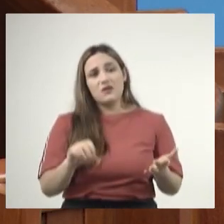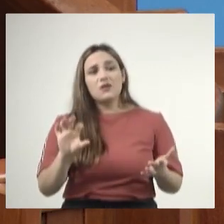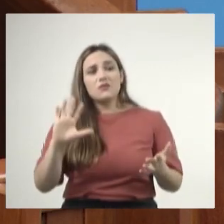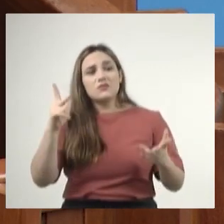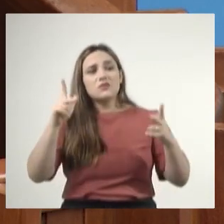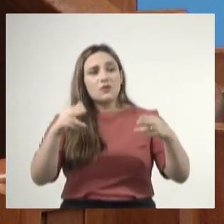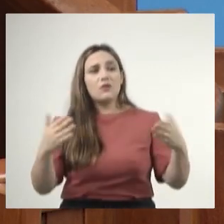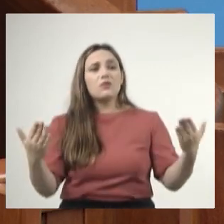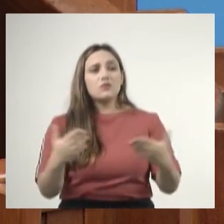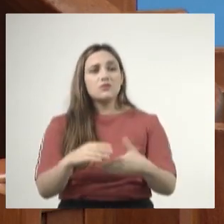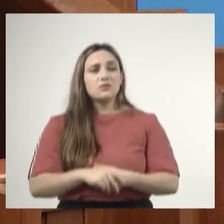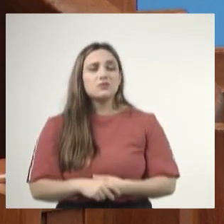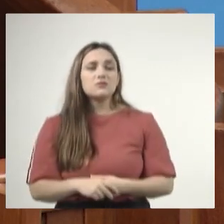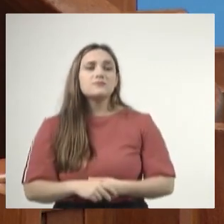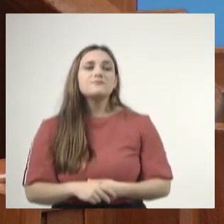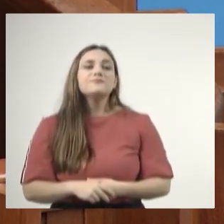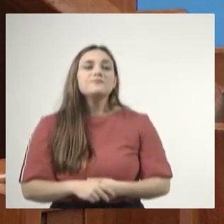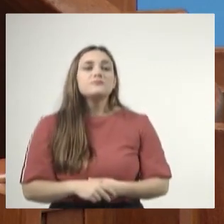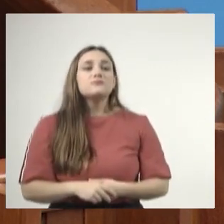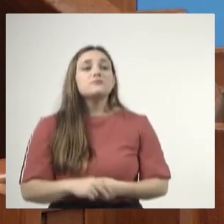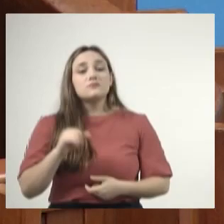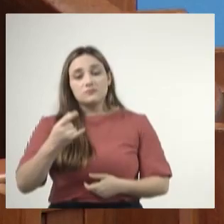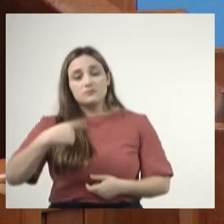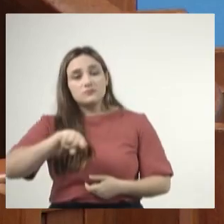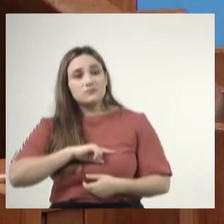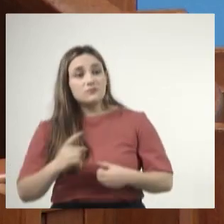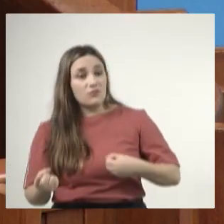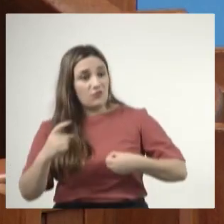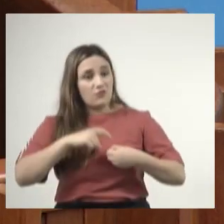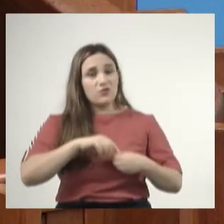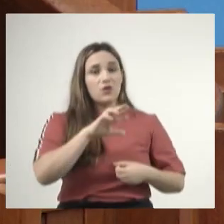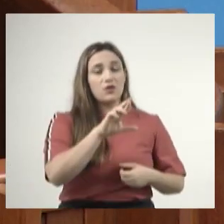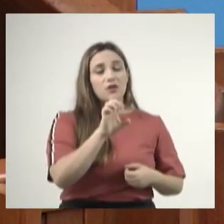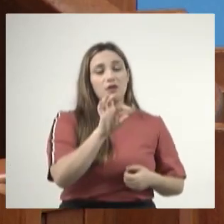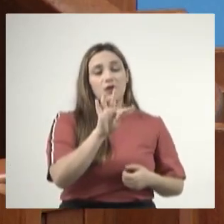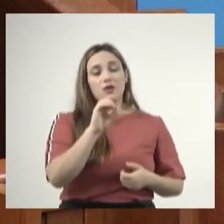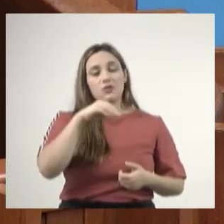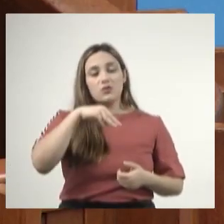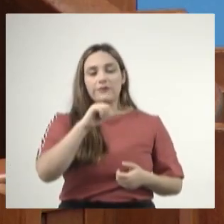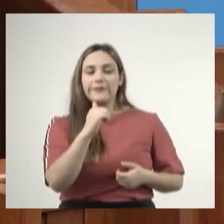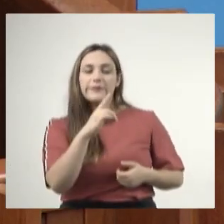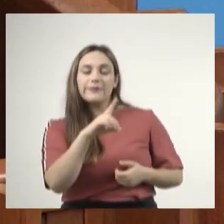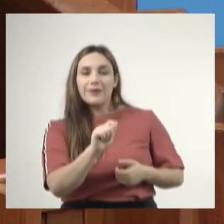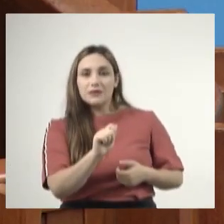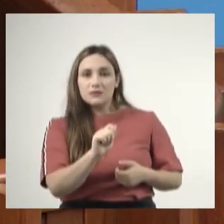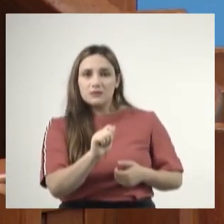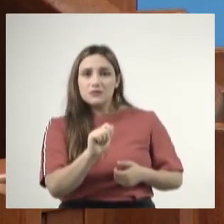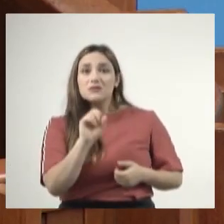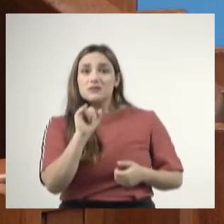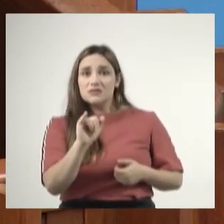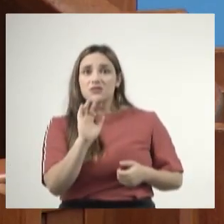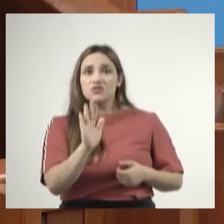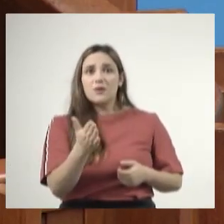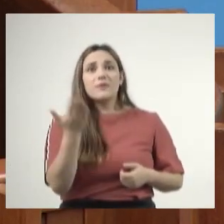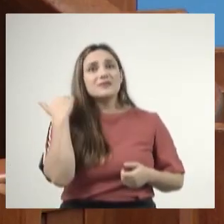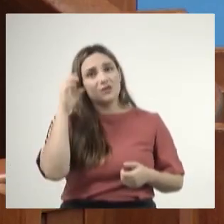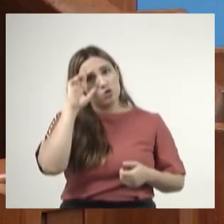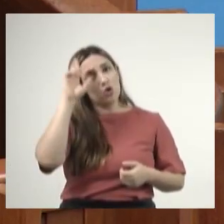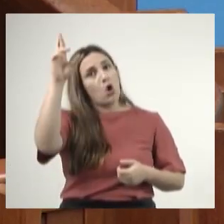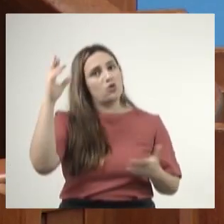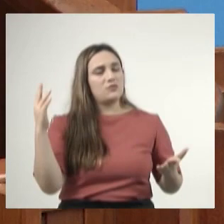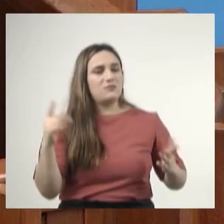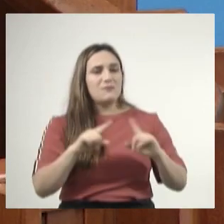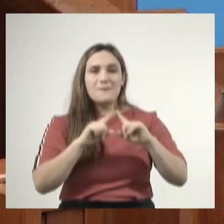acontece hoje. Porque quando fala em retomada, quem pode retomar é o antigo dono. Se o índio,